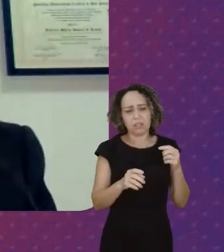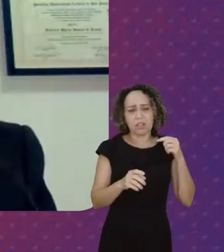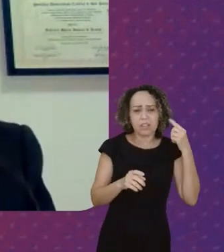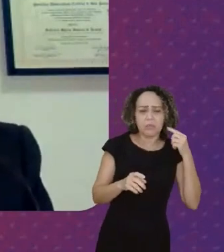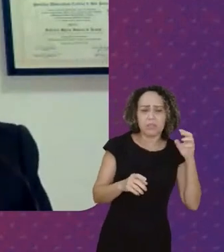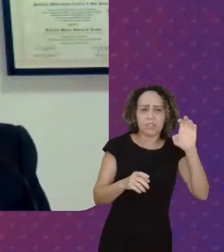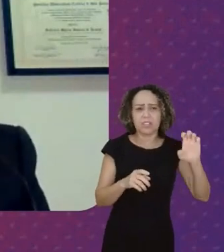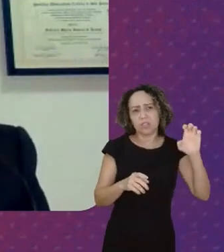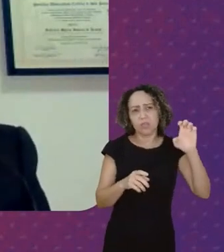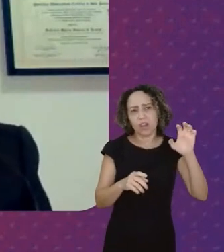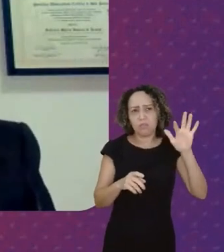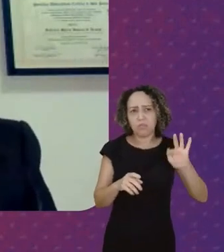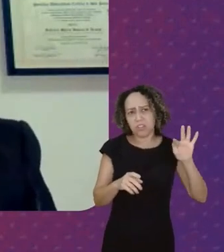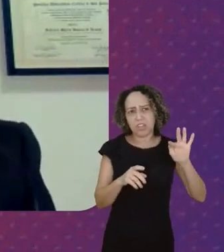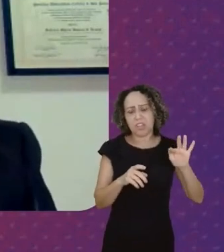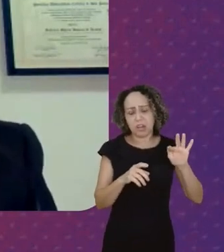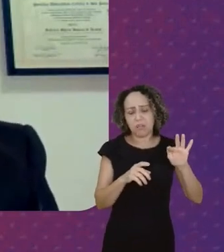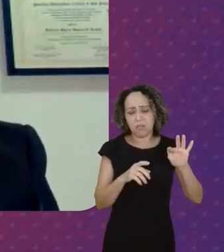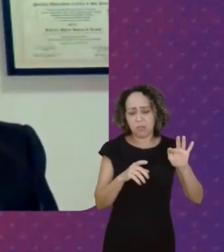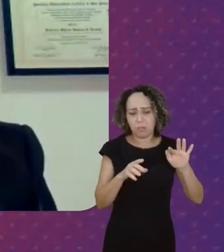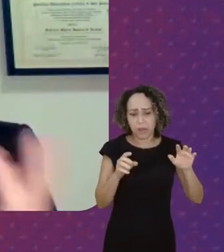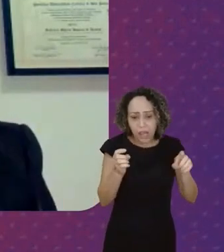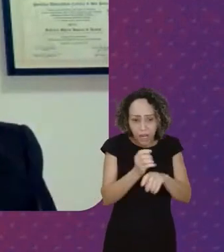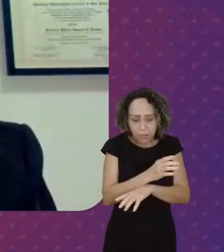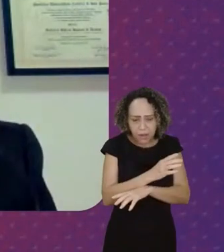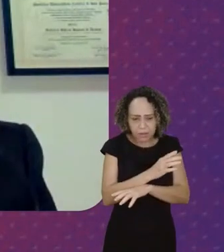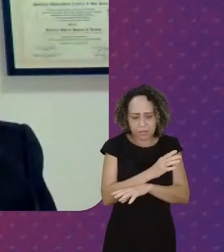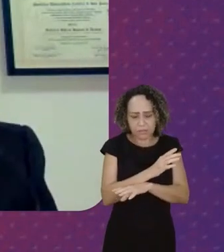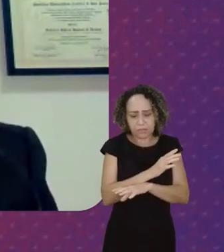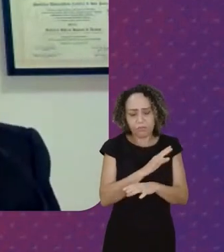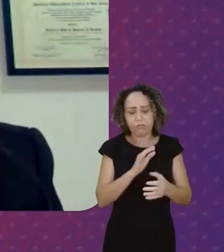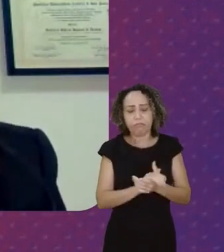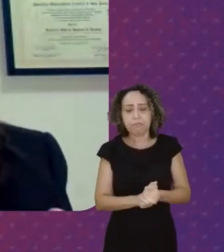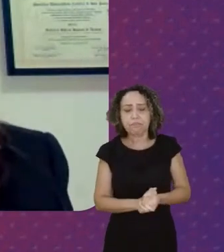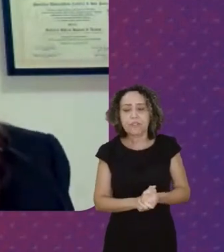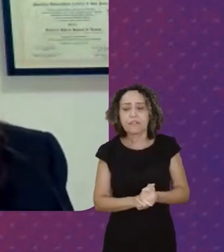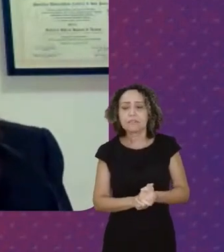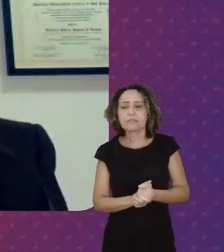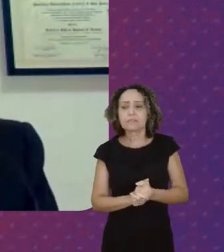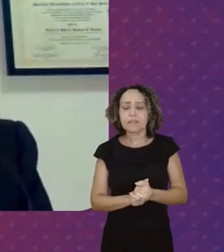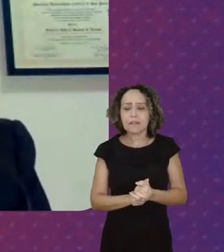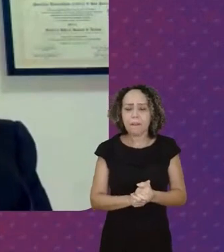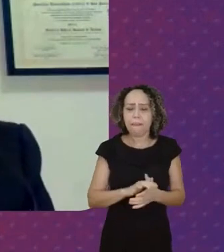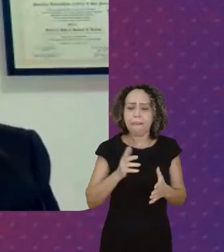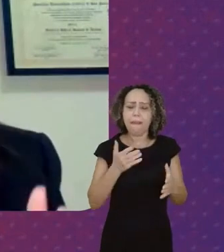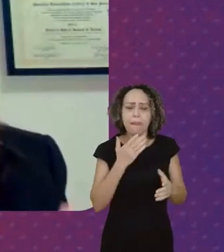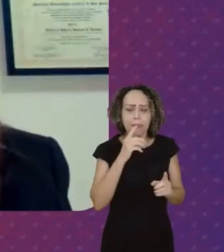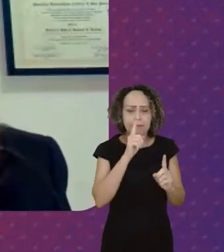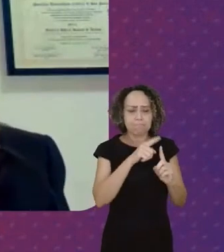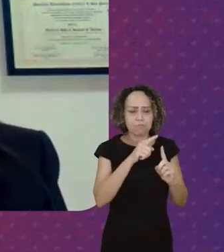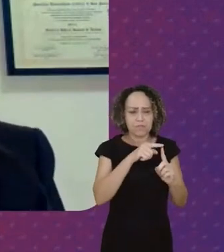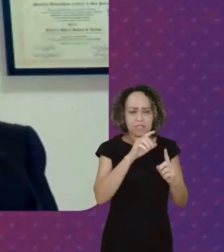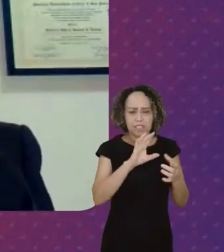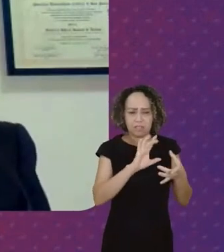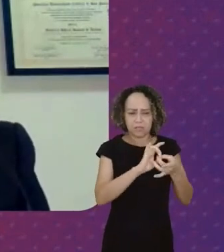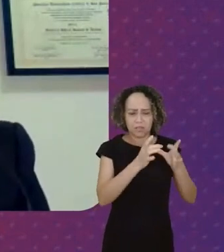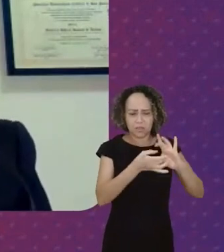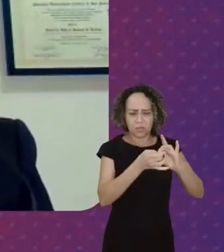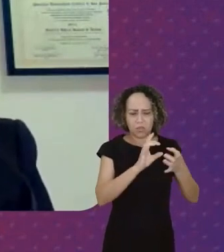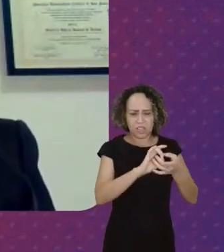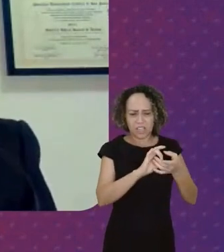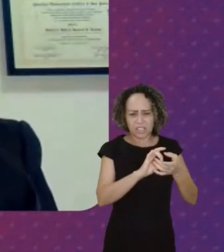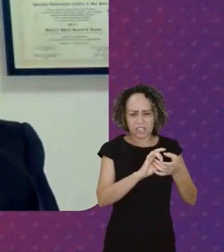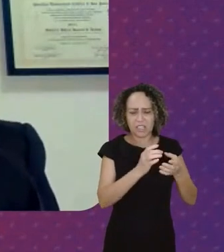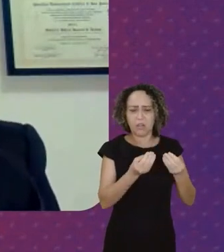por exemplo. Mas esse tipo de coligação para o Poder Legislativo, esse tipo de coligação